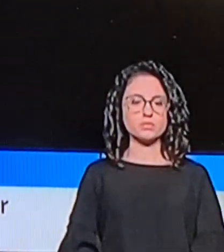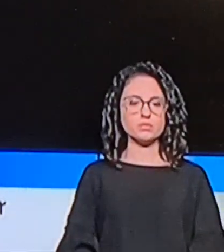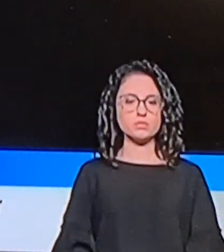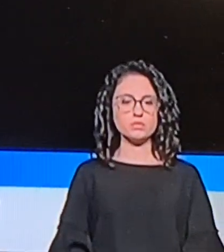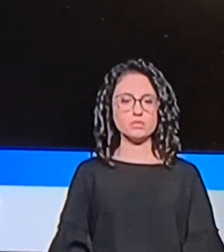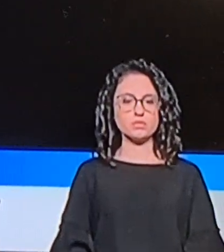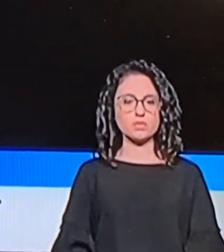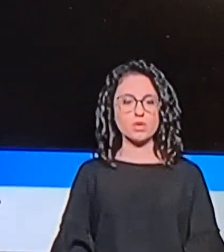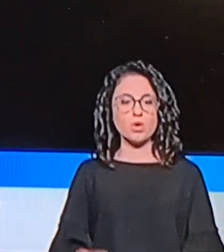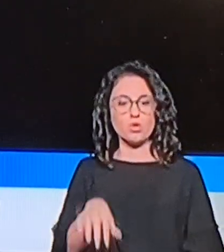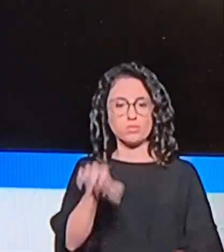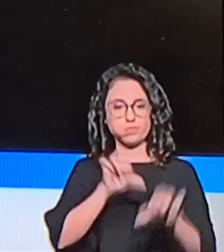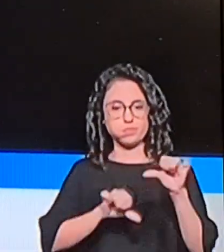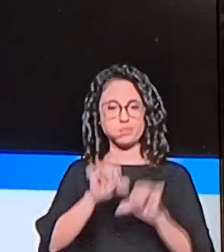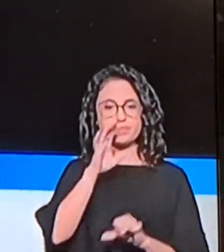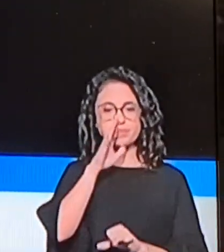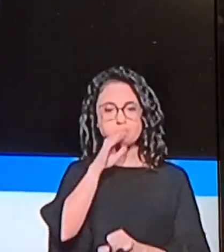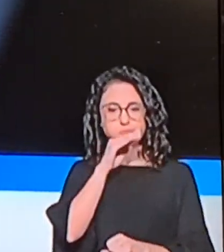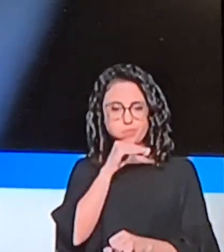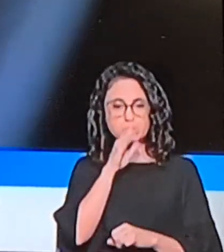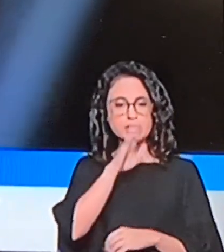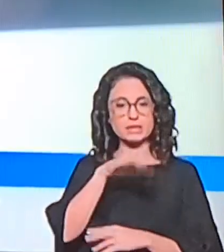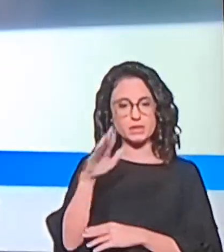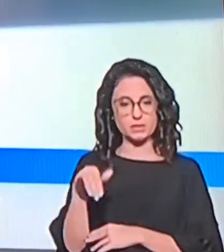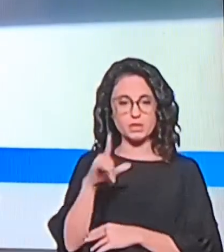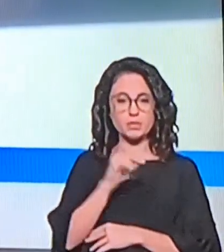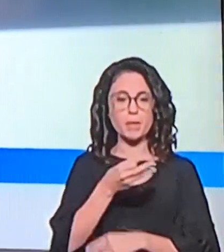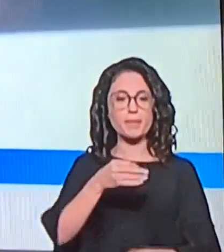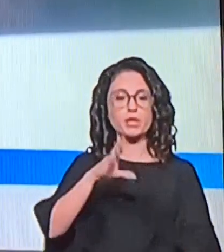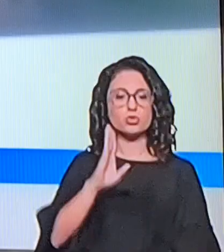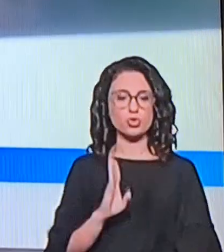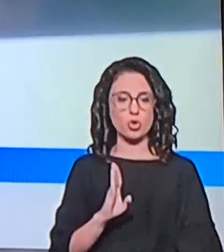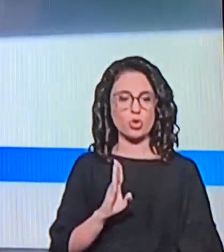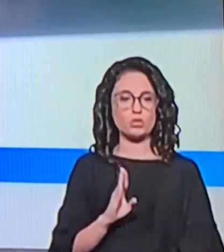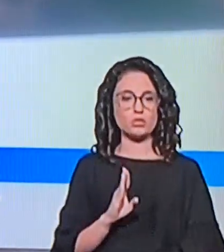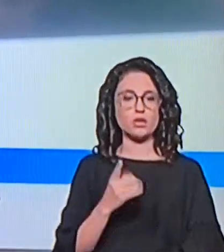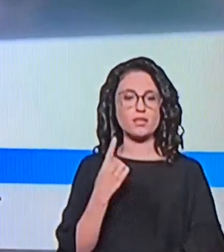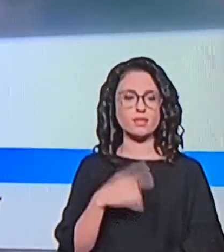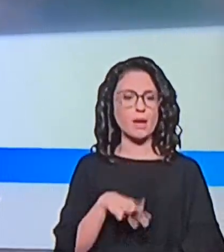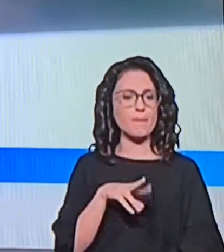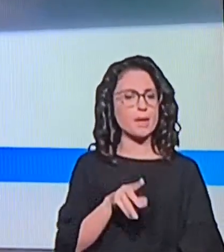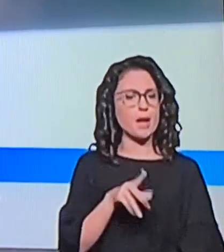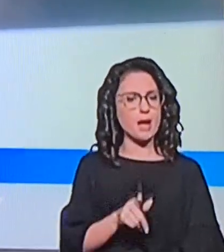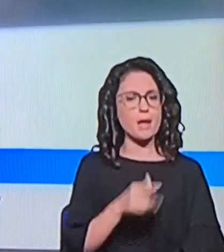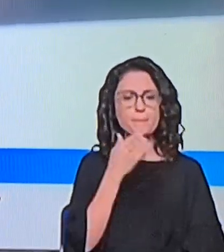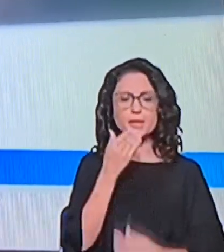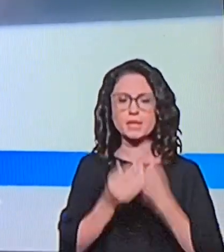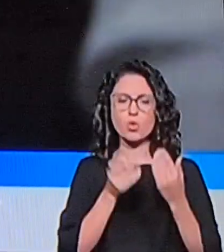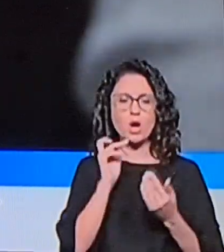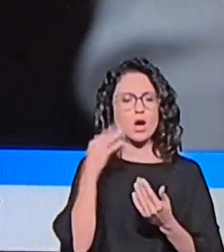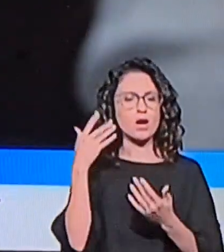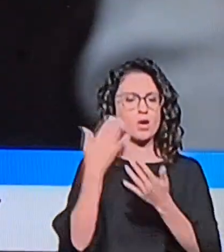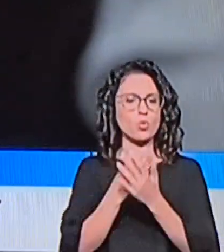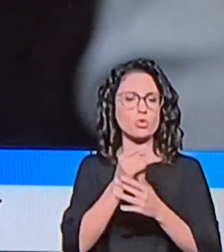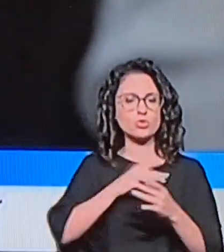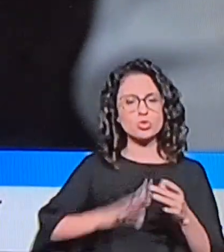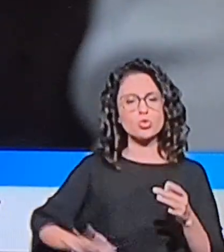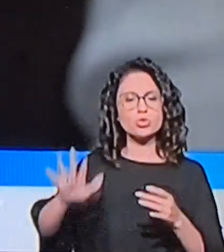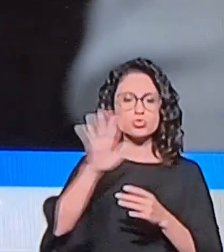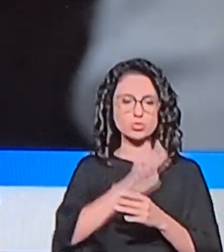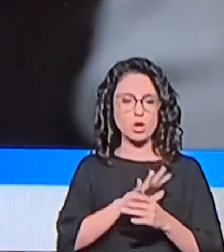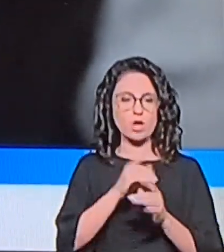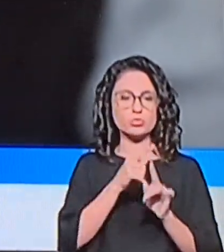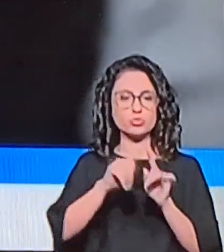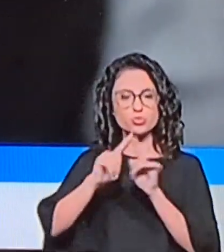O laboratório da Polícia Científica da Polícia Judiciária recebe milhares de pedidos por ano de todo o território nacional para pesquisa